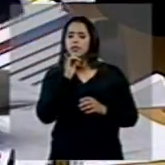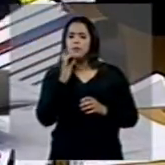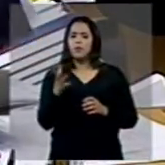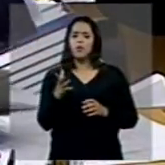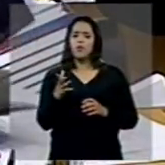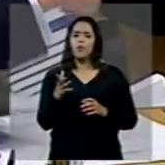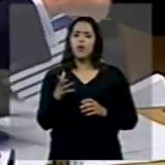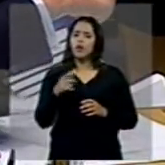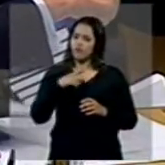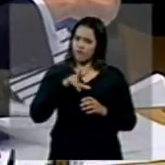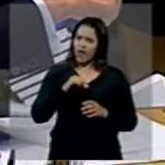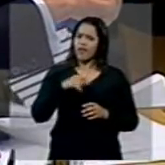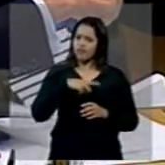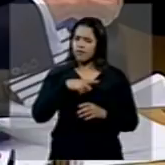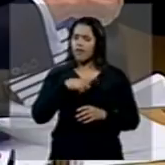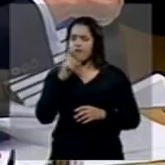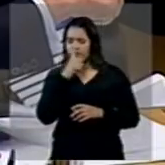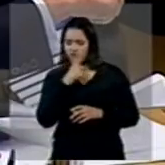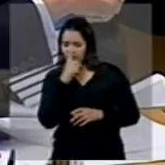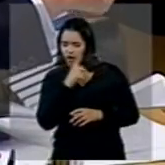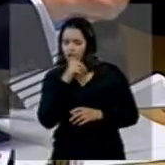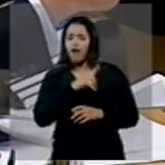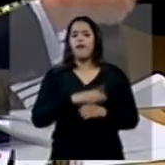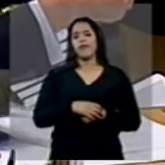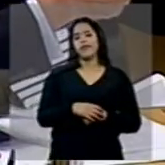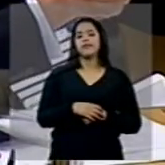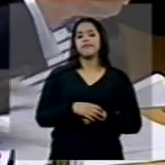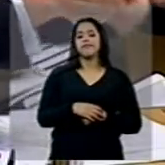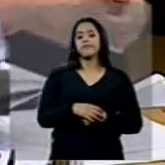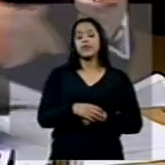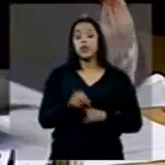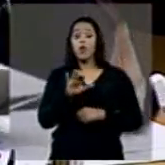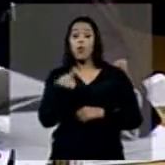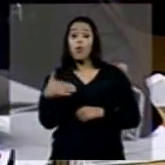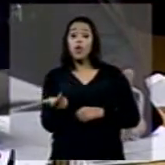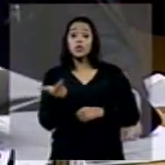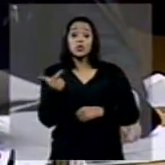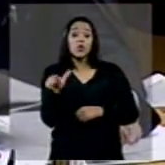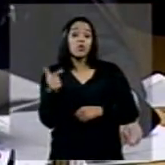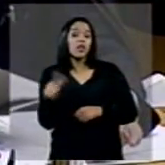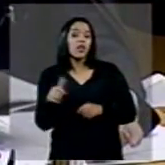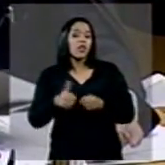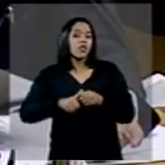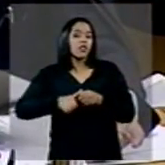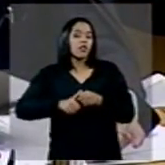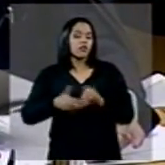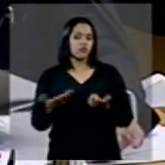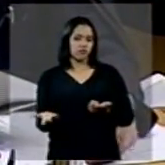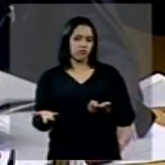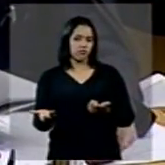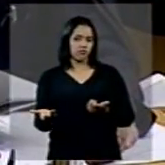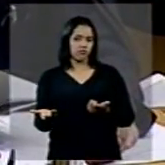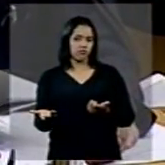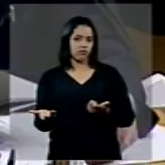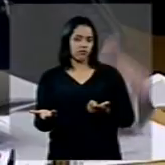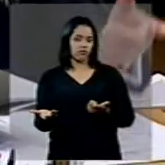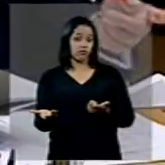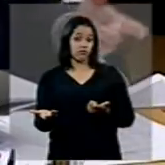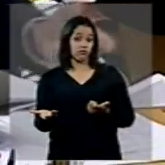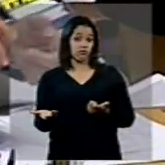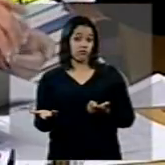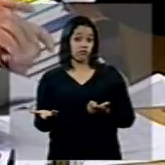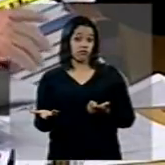que haverá fraude não se tendo a identificação biométrica. Ué, mas presumindo-se excepcional,